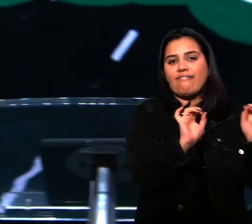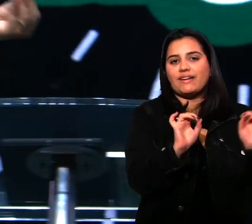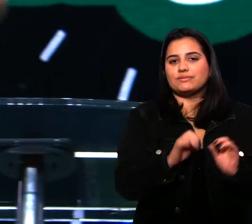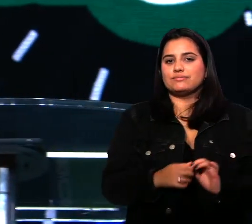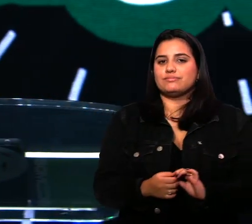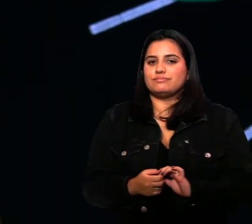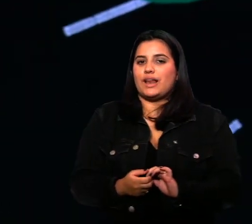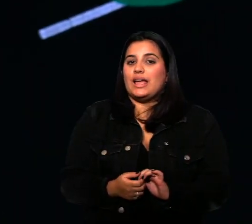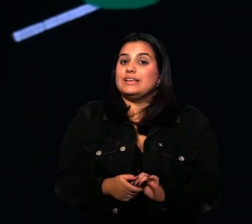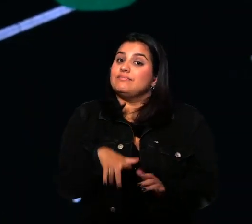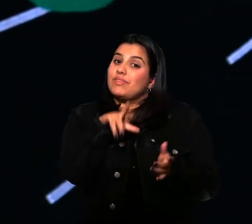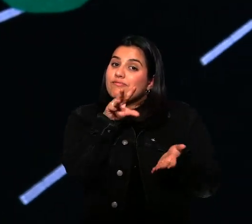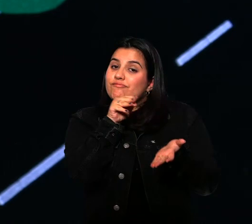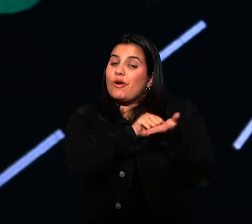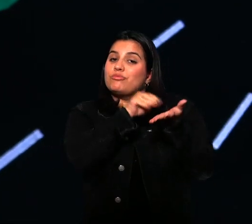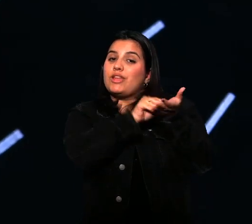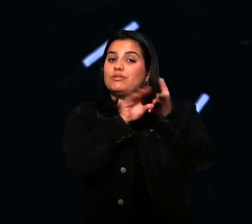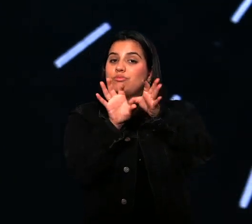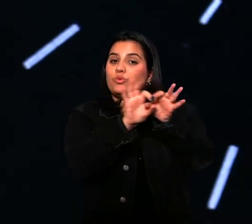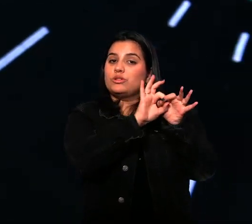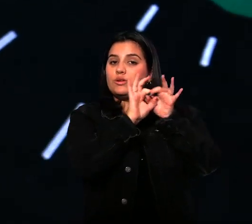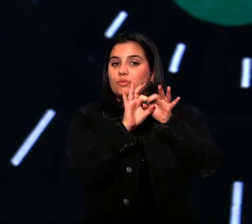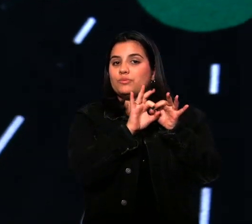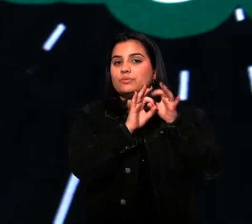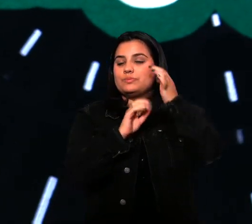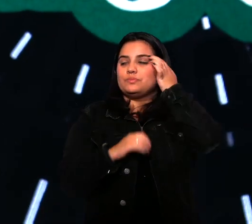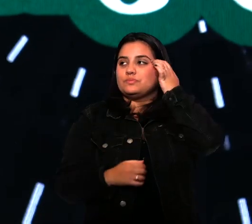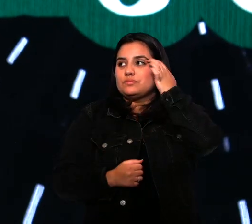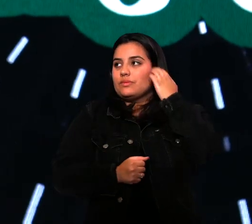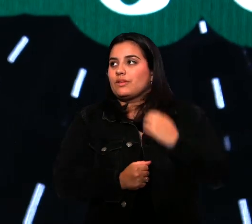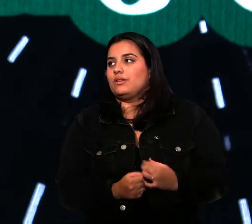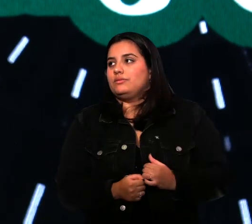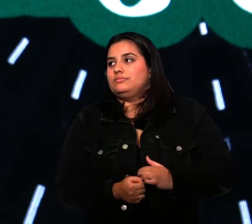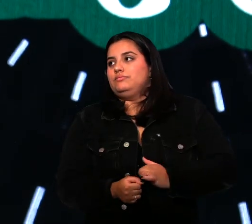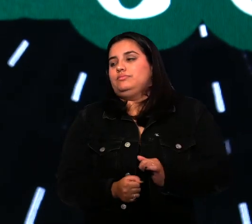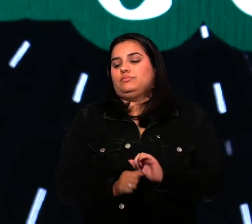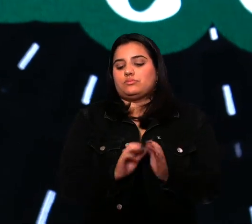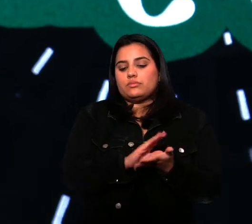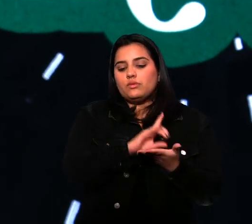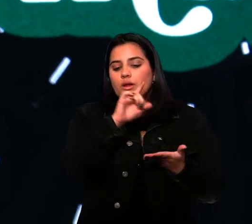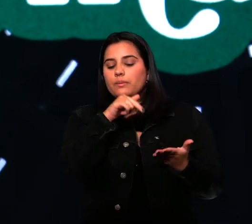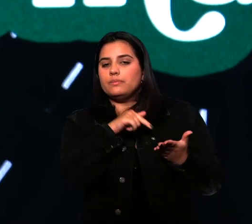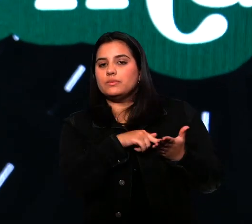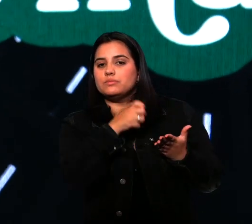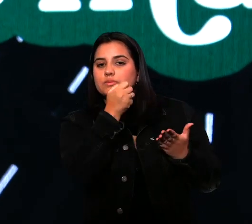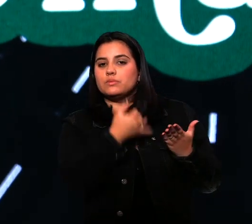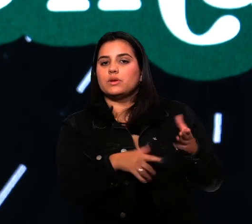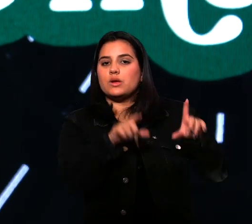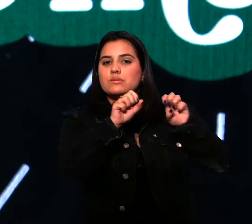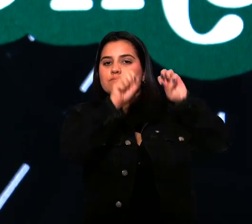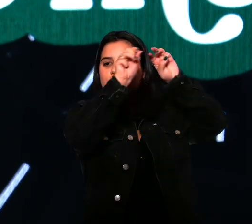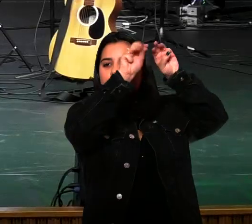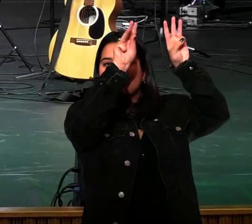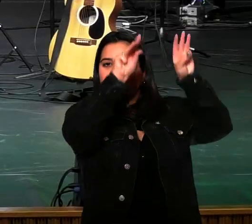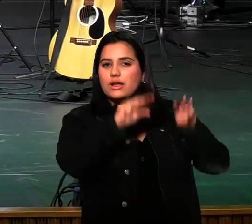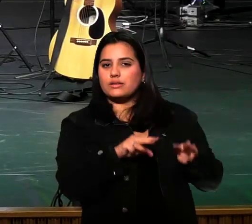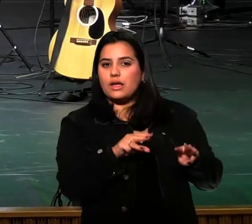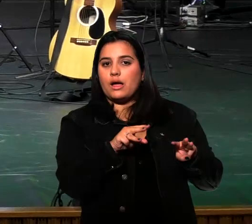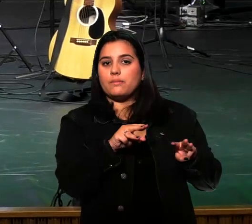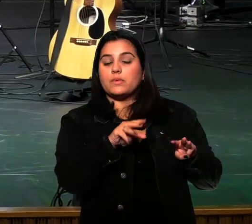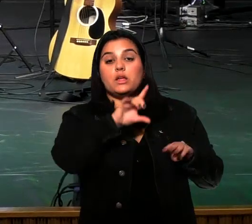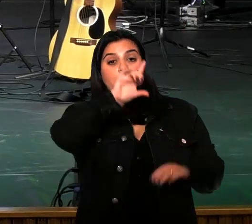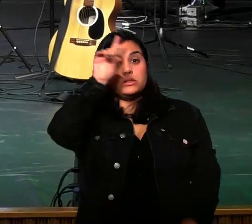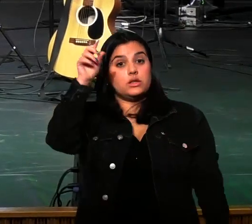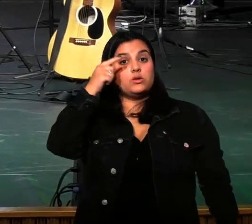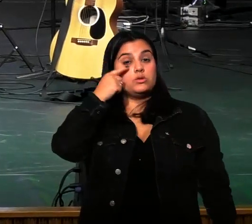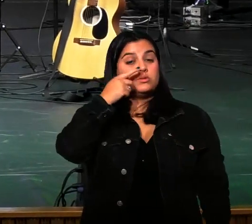esse lado da coletividade. Quando eu olho para a palavra de Deus, a gente vê, por exemplo, quando o Senhor traz orientações sobre o maná, o que Ele fala? Pega o suficiente para